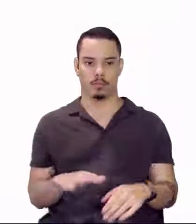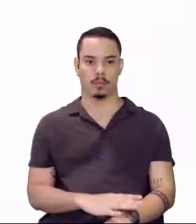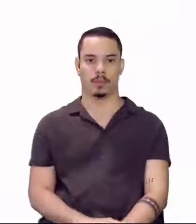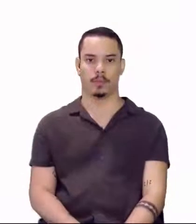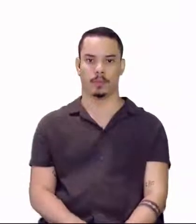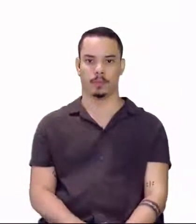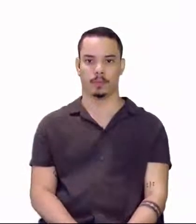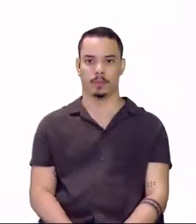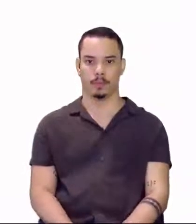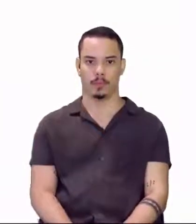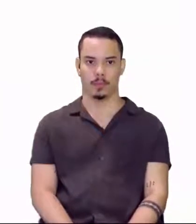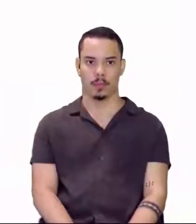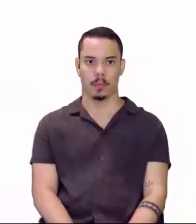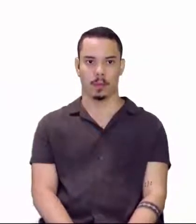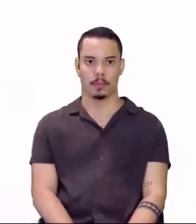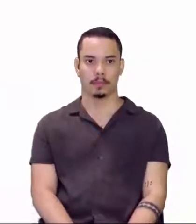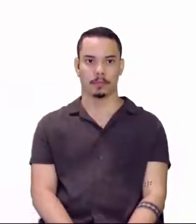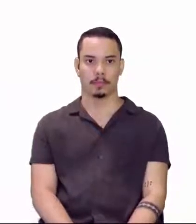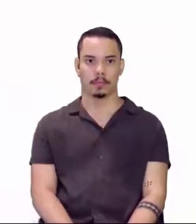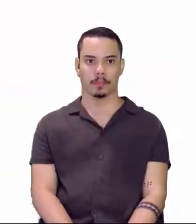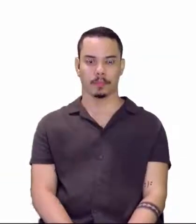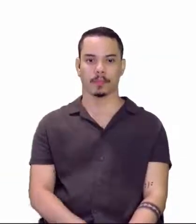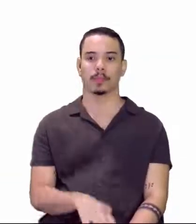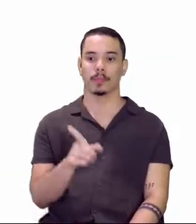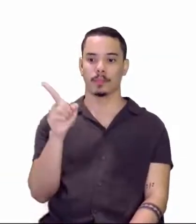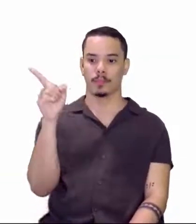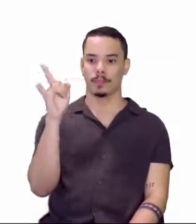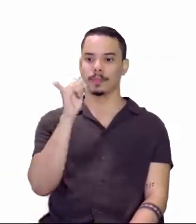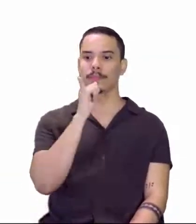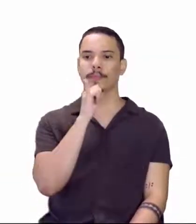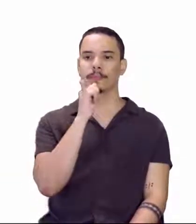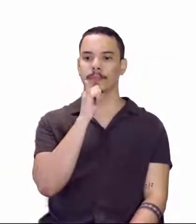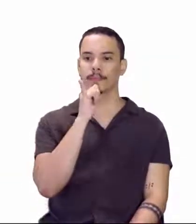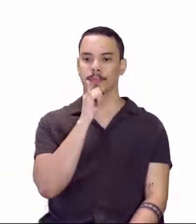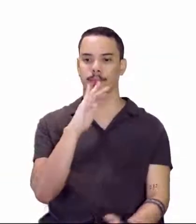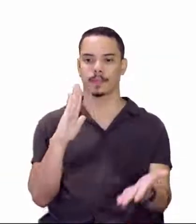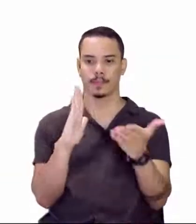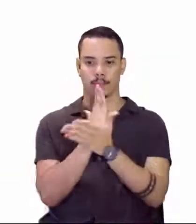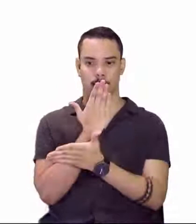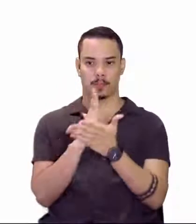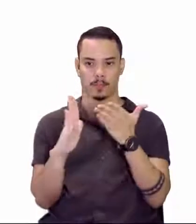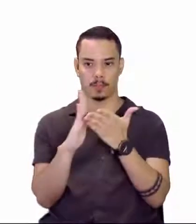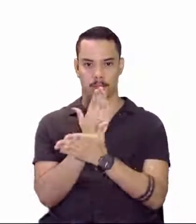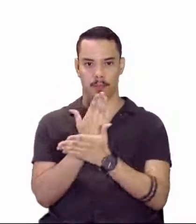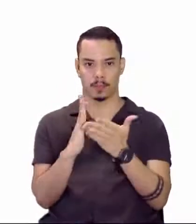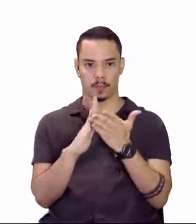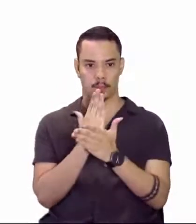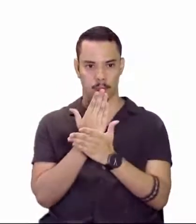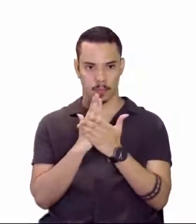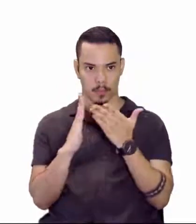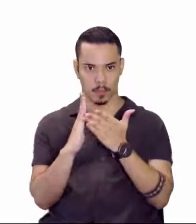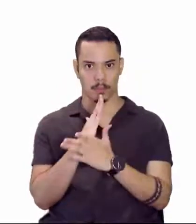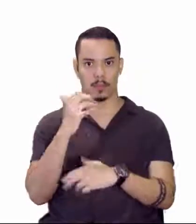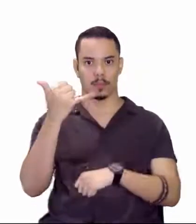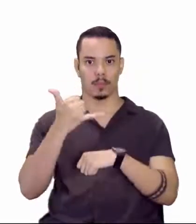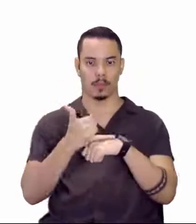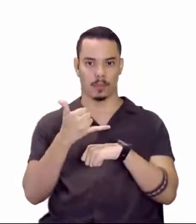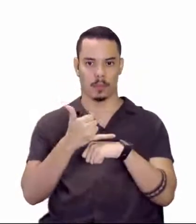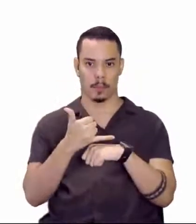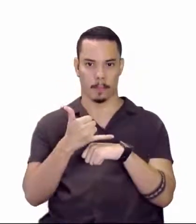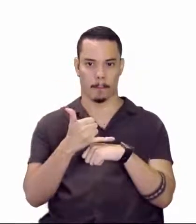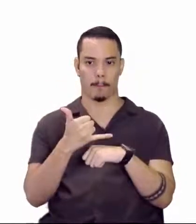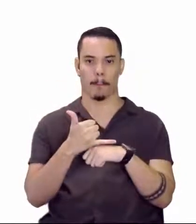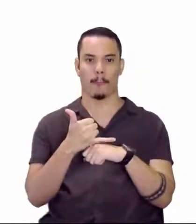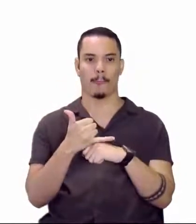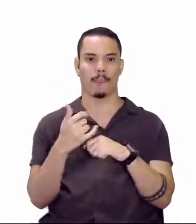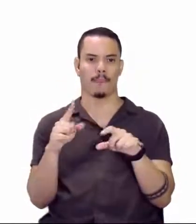líquido. Aqui nós temos alguns exemplos de metais,